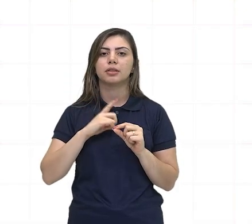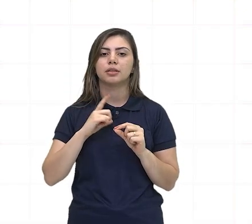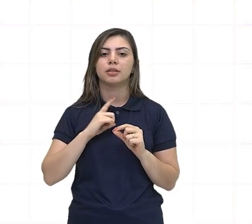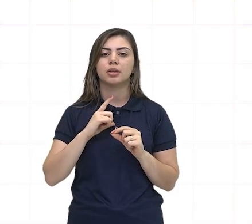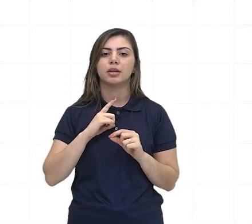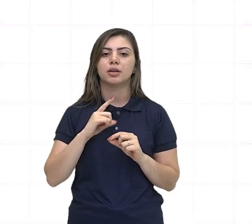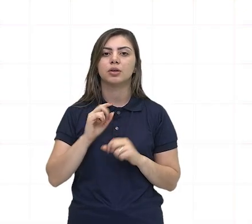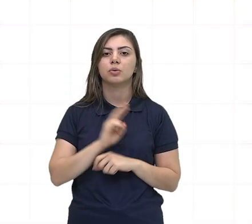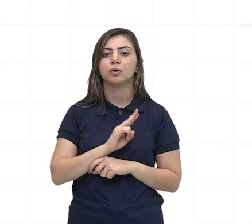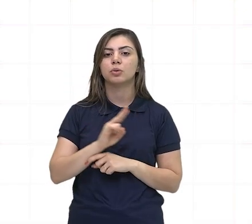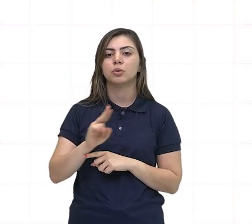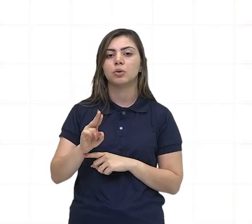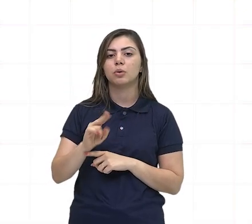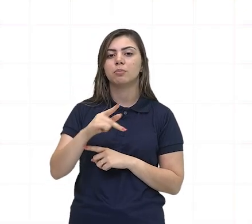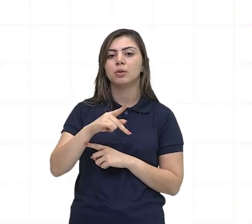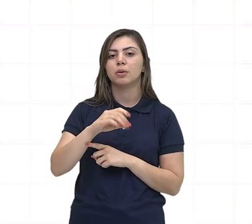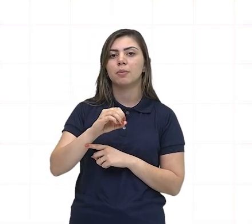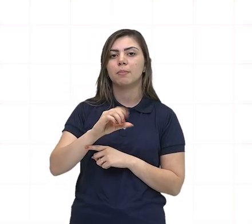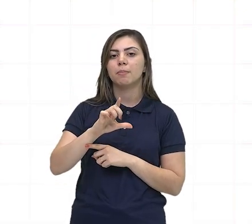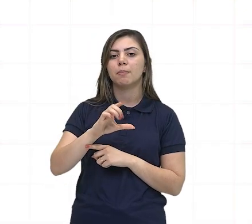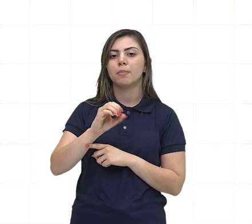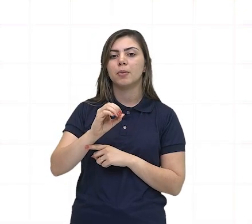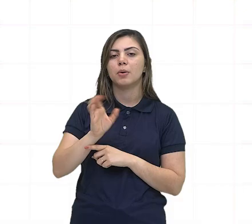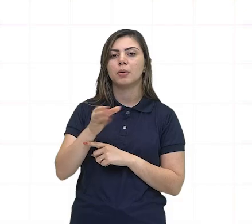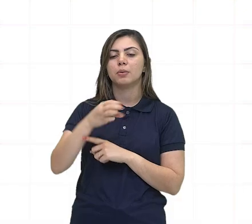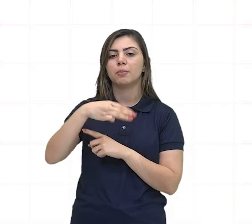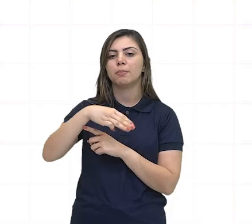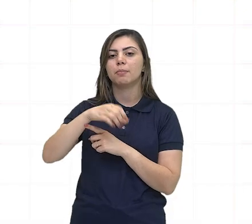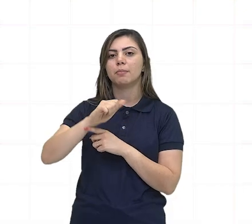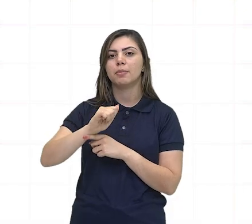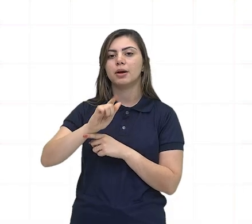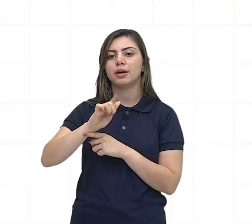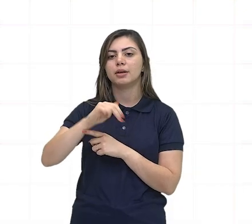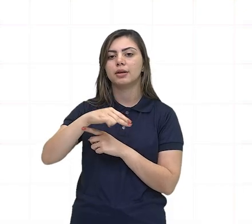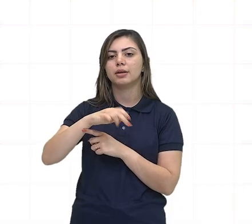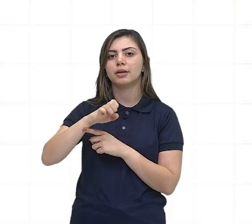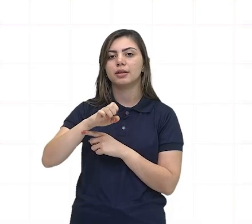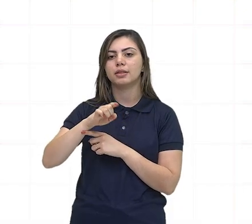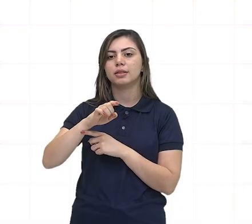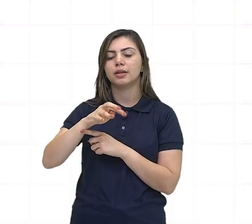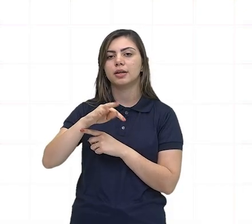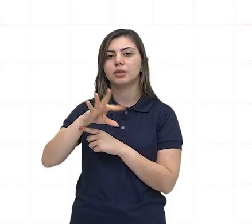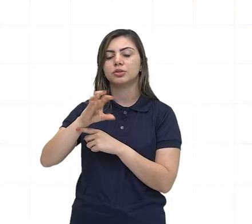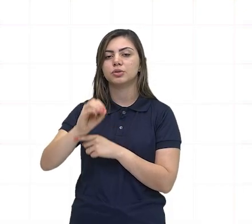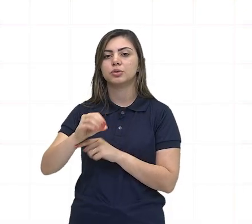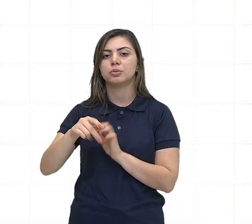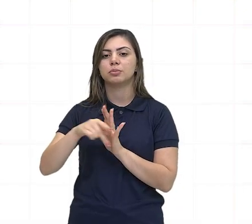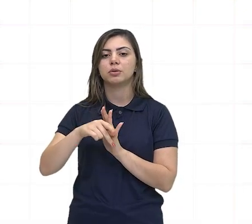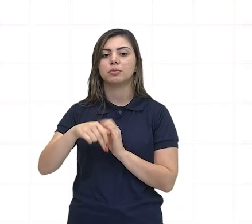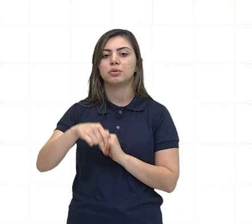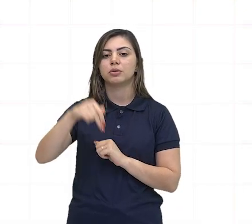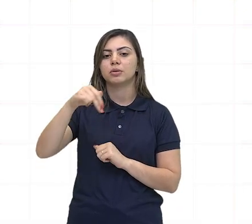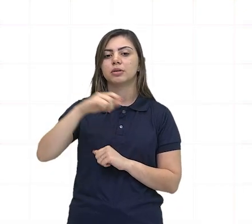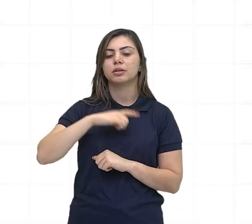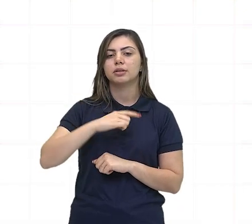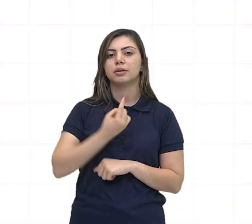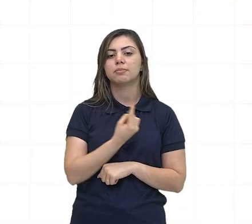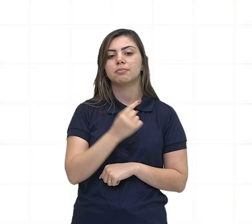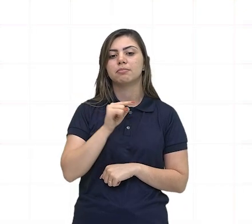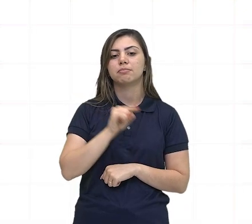ponto chamado de polo magnético do norte, que está situado a aproximadamente